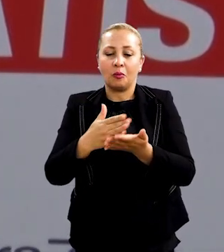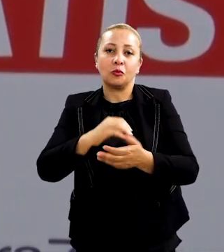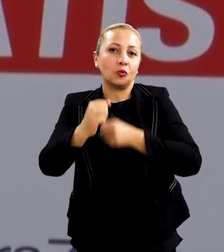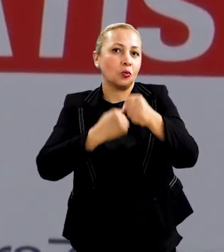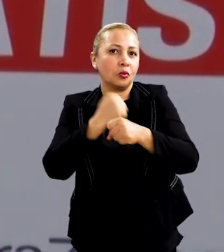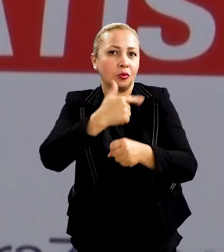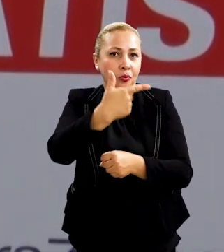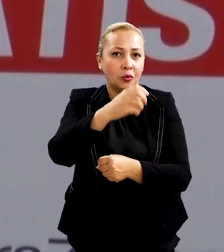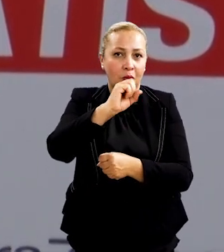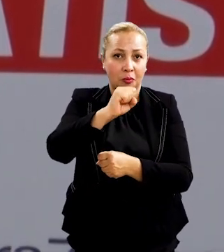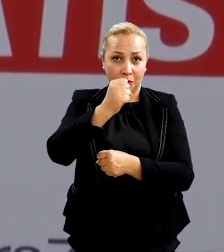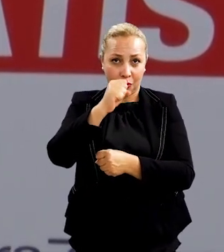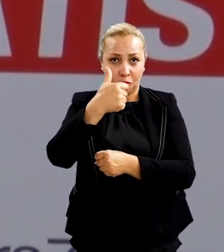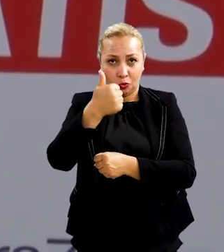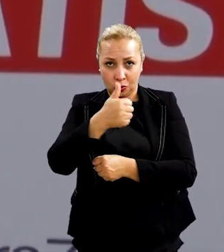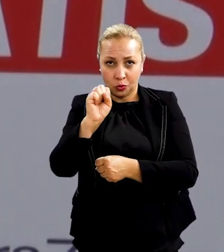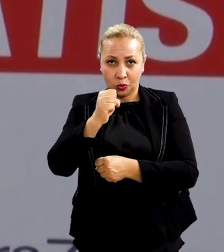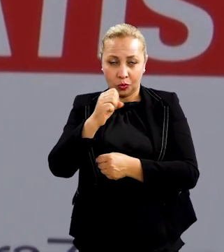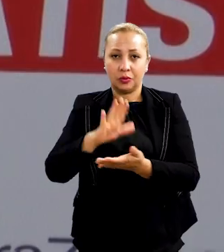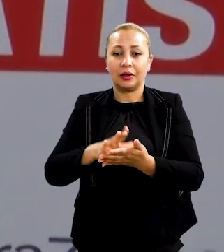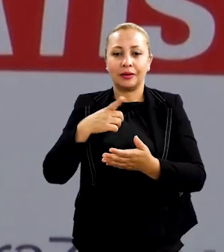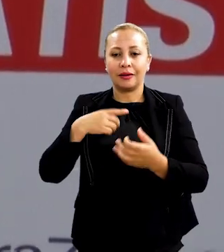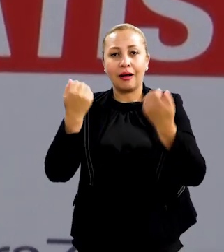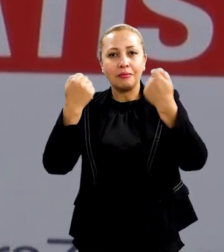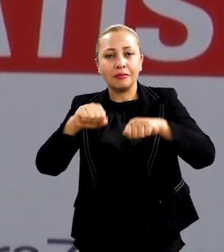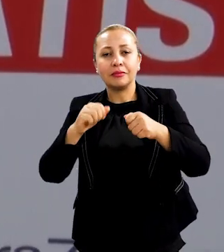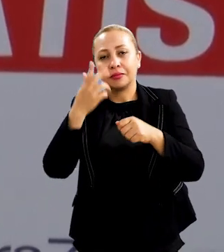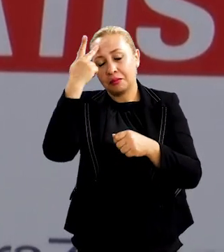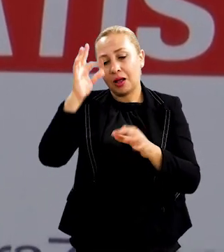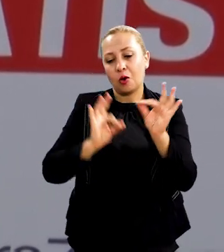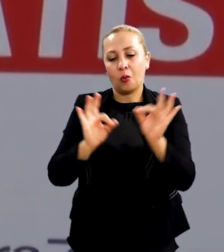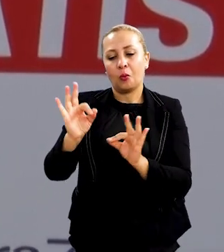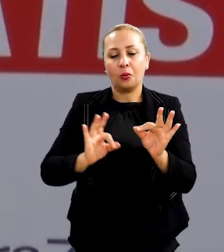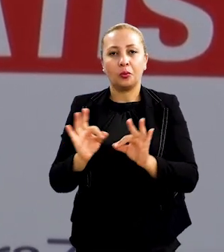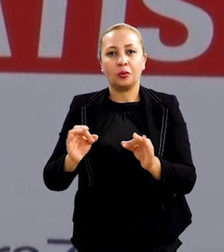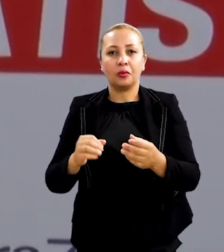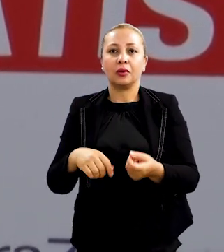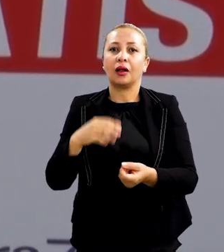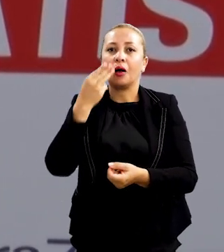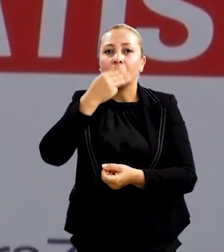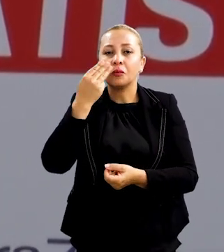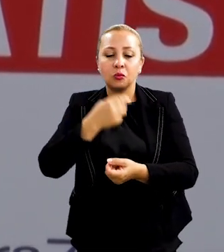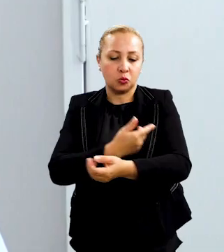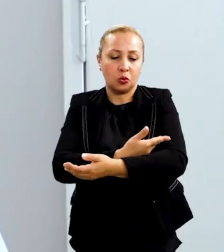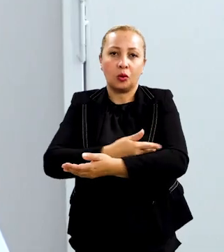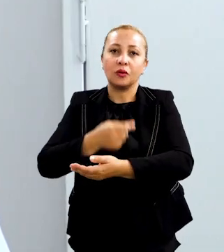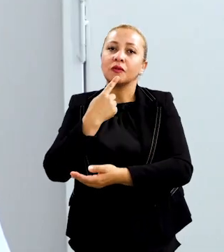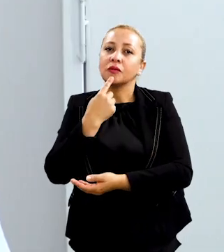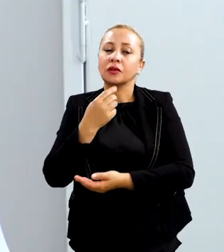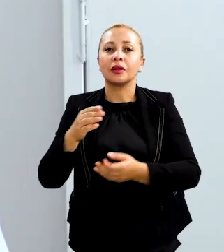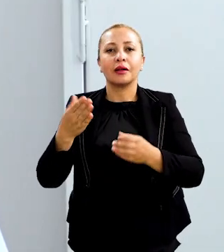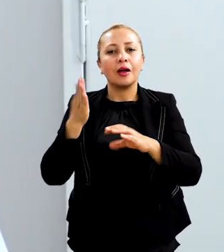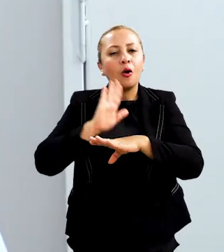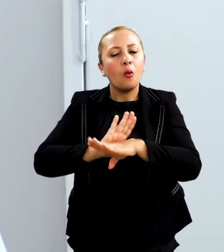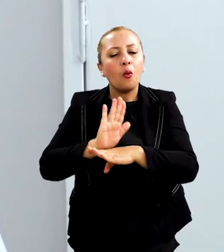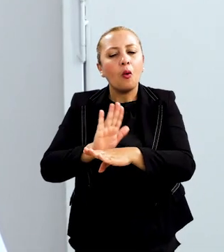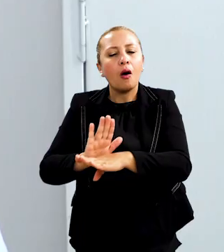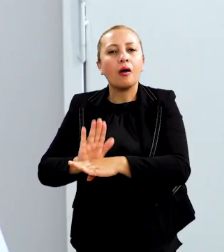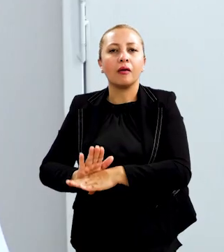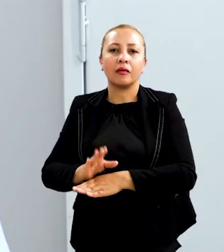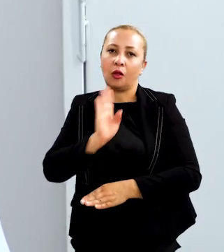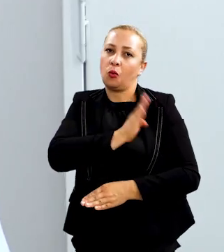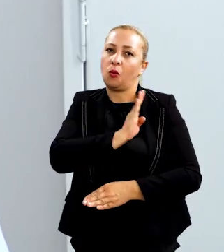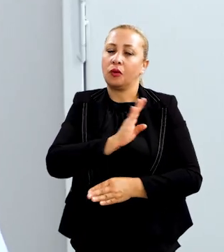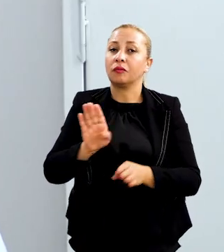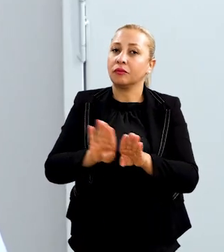2018, e essa medicação ela tem capacidade de controlar a glicemia e ela protege o rim e o coração.